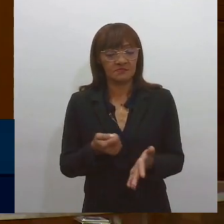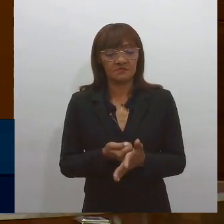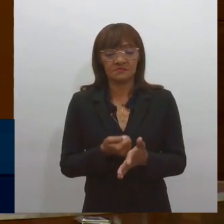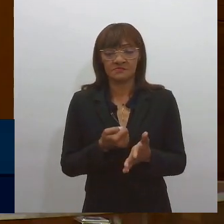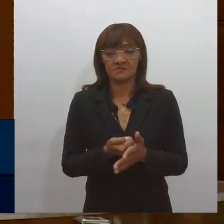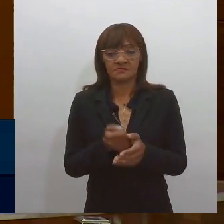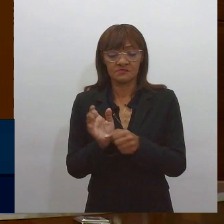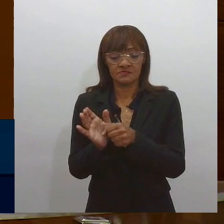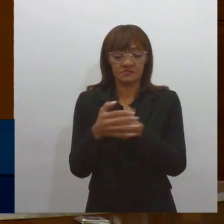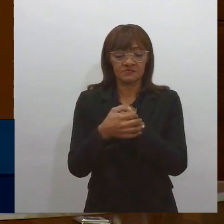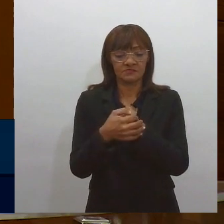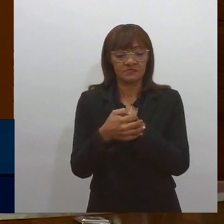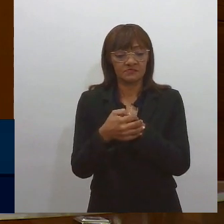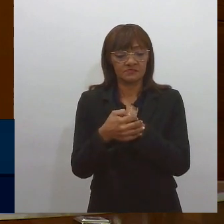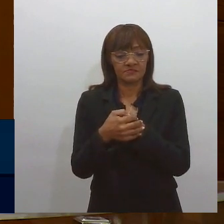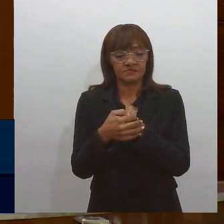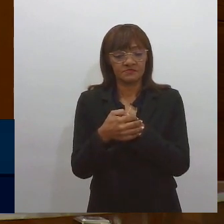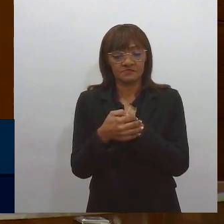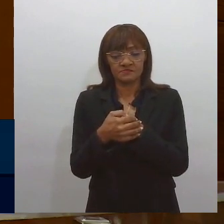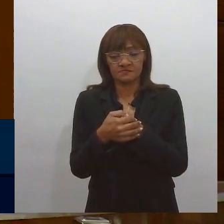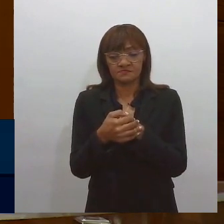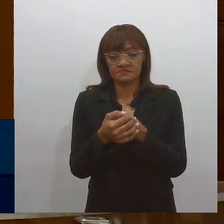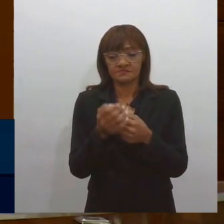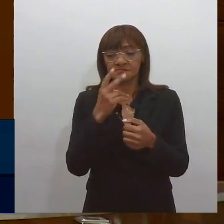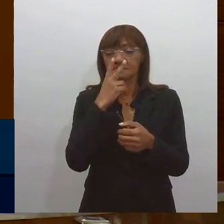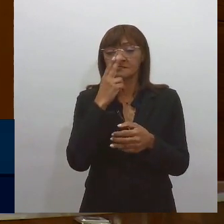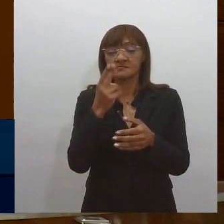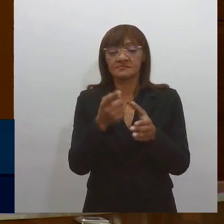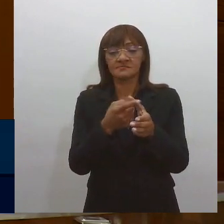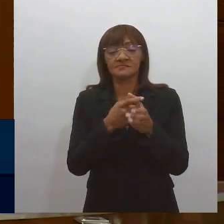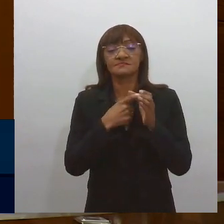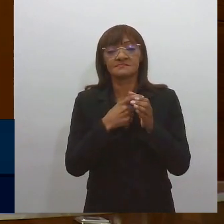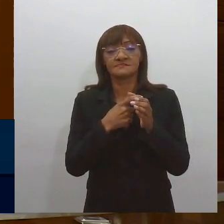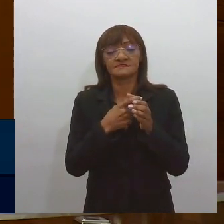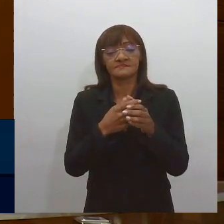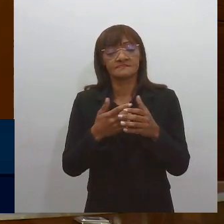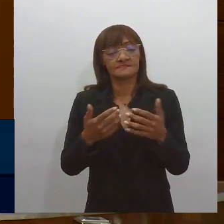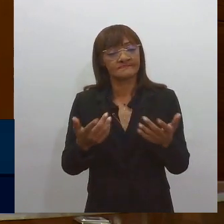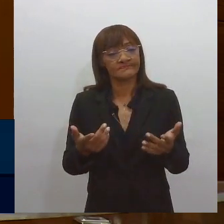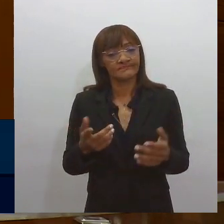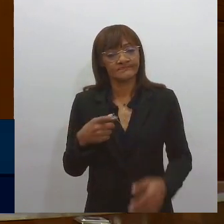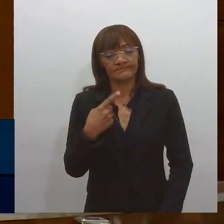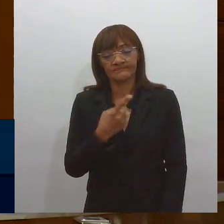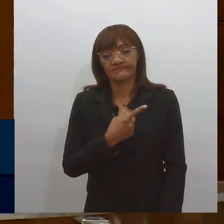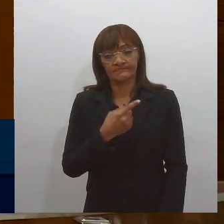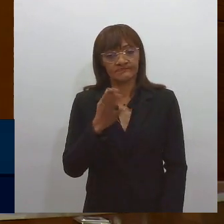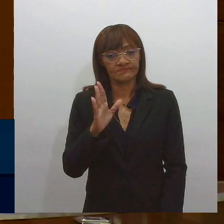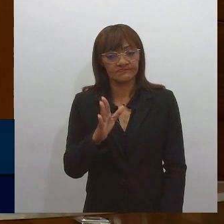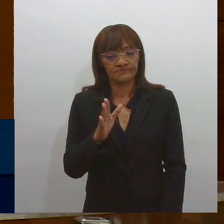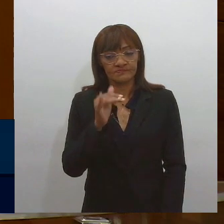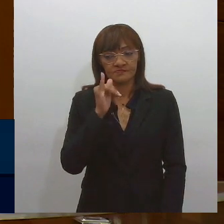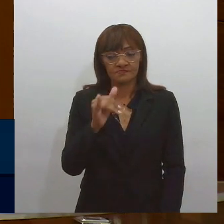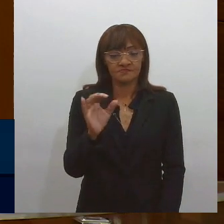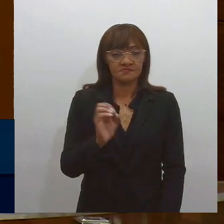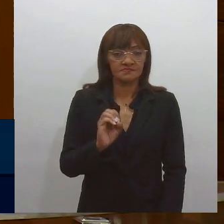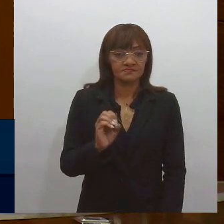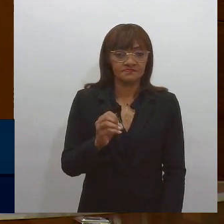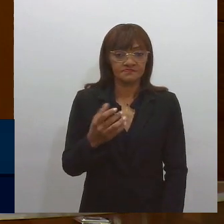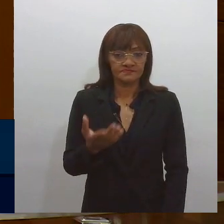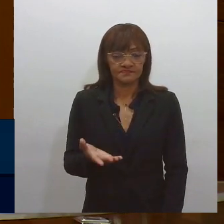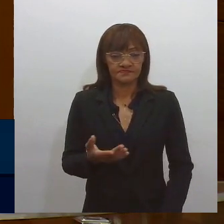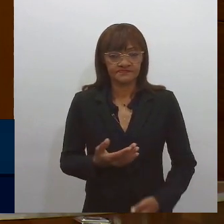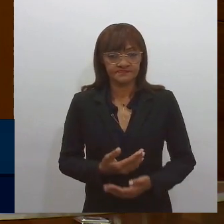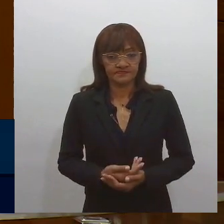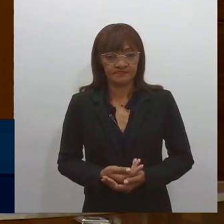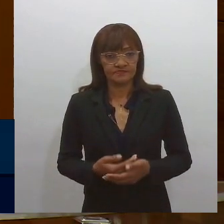devendo e não quer que a gente tenha conhecimento né de alguma informação pública Então gostaria de deixar isso aqui registrado